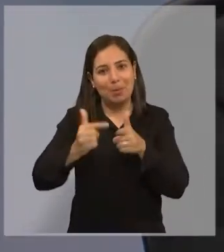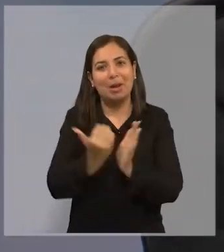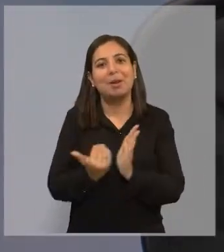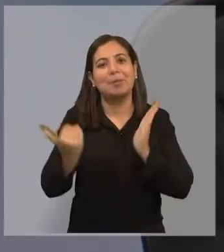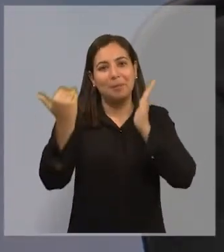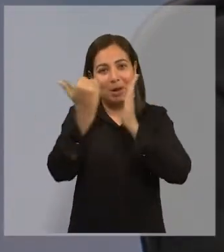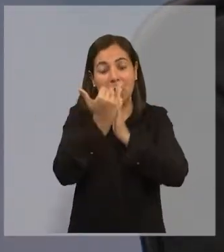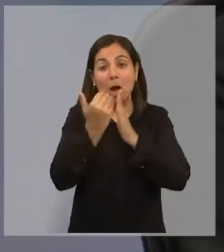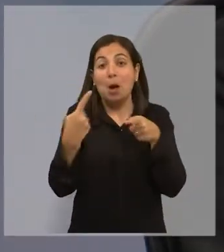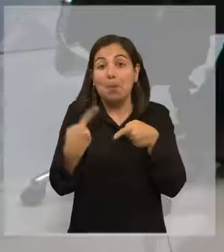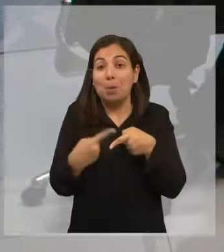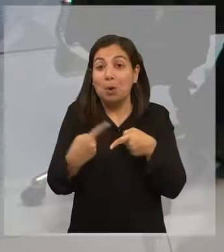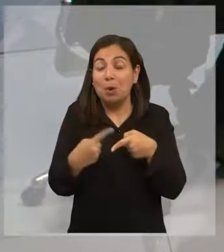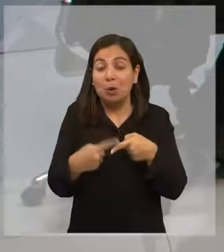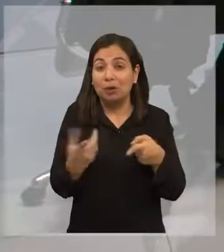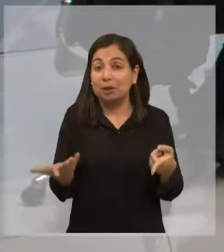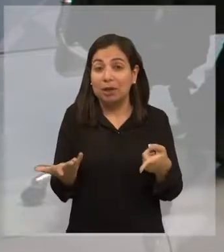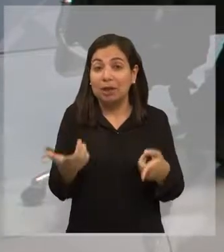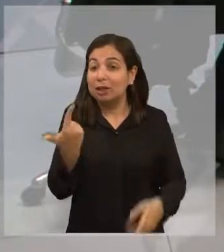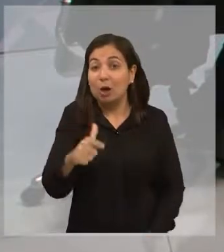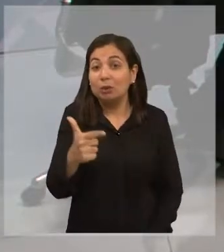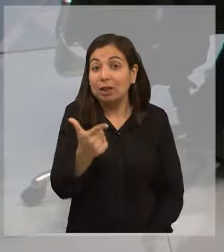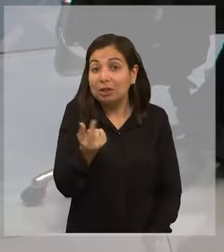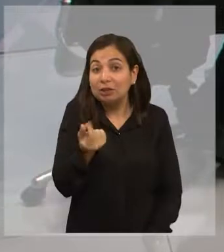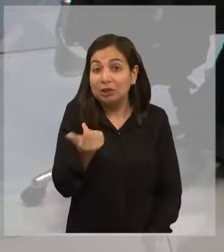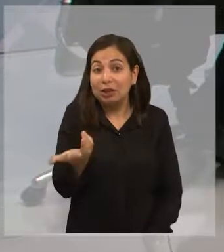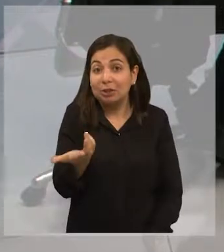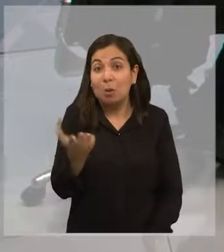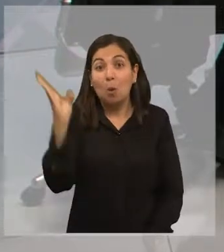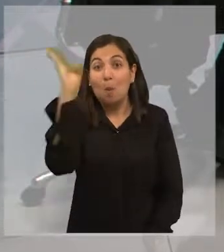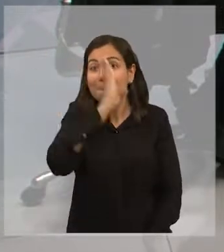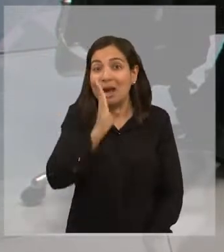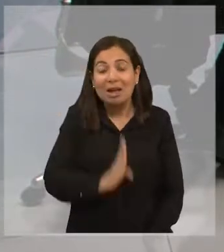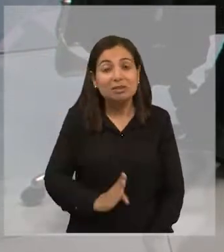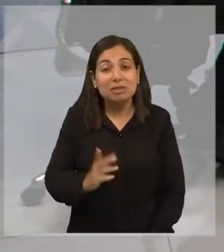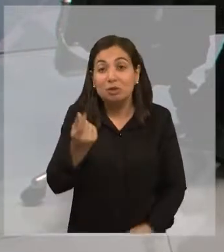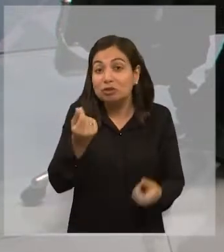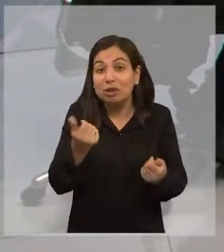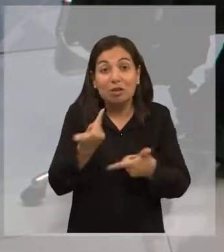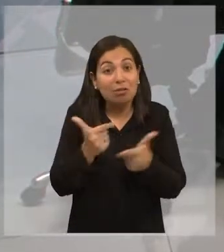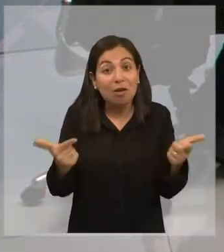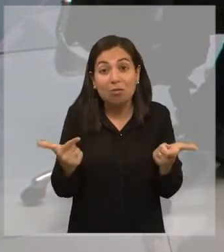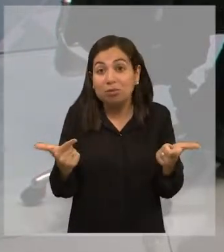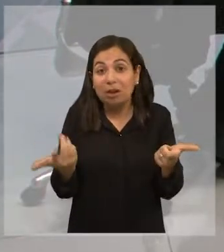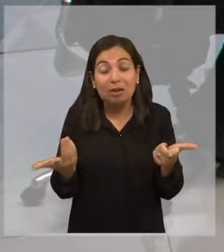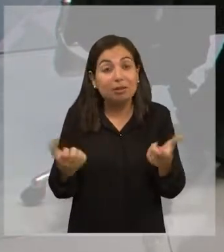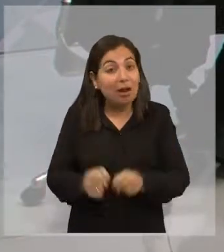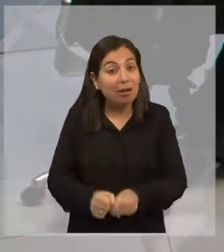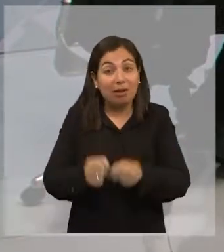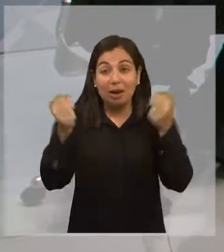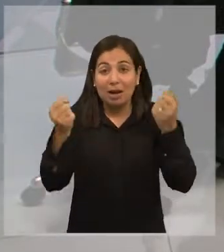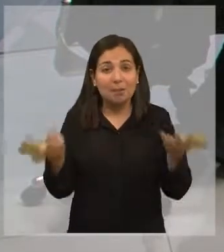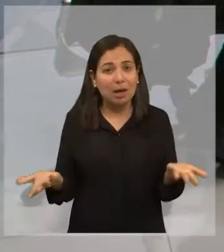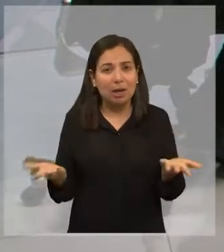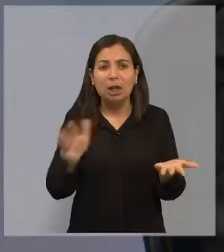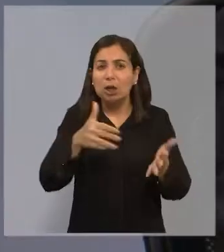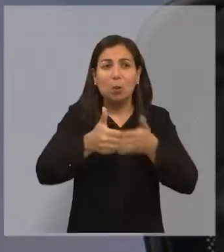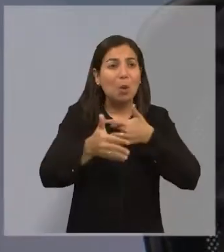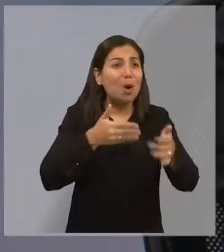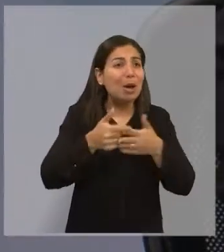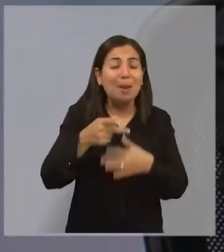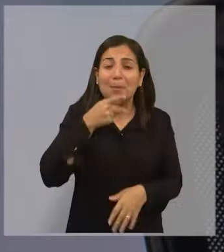mais grave. Porque o problema é o seguinte, não existe dinheiro. O Brasil está quebrado. Então não adianta PT,